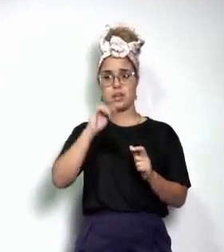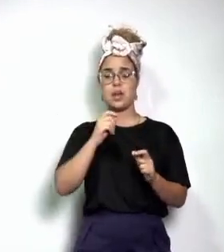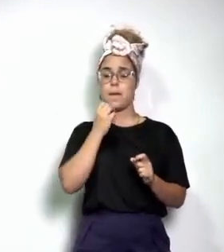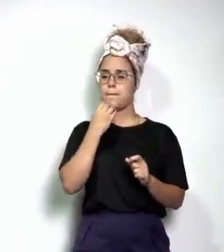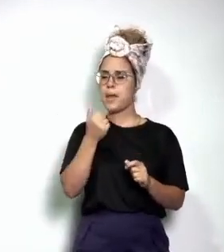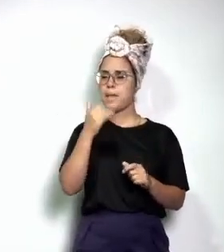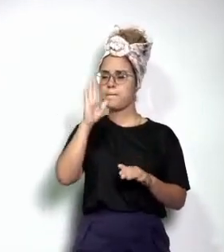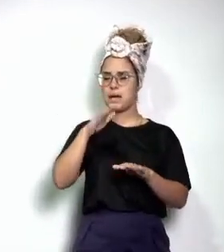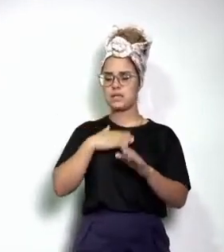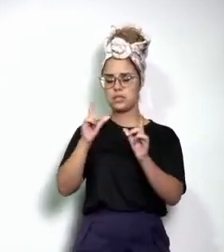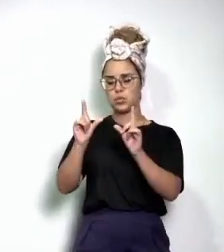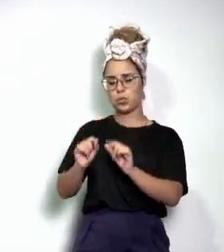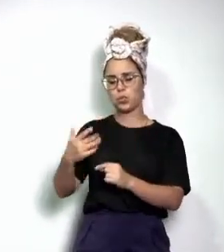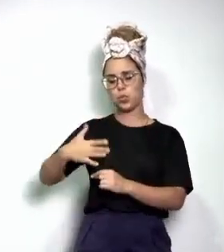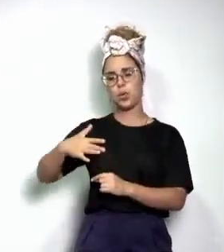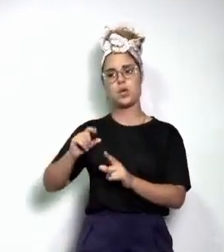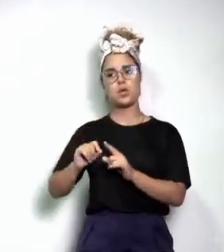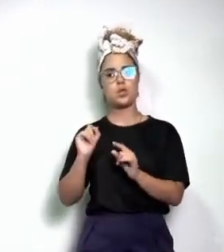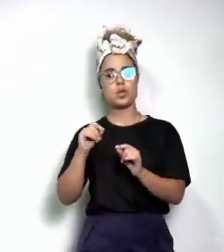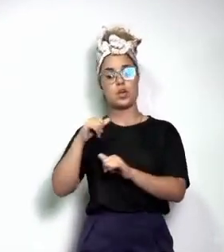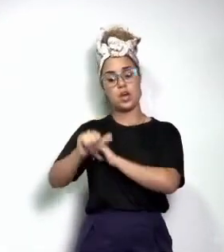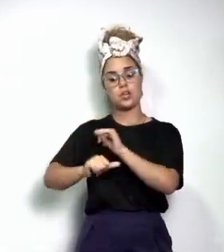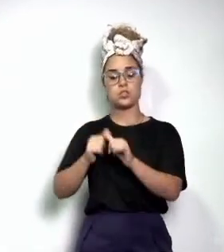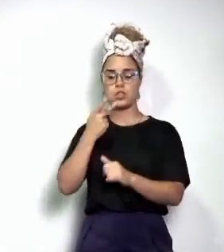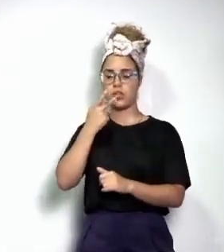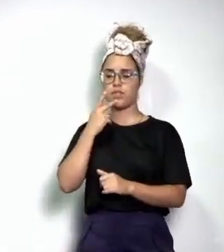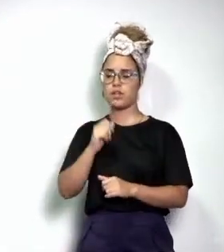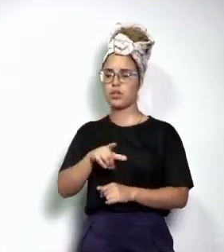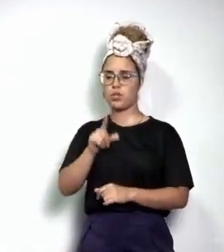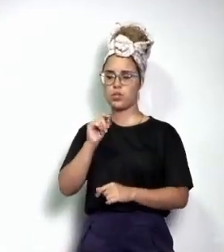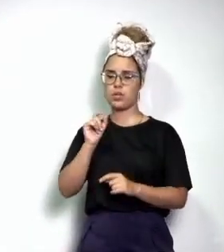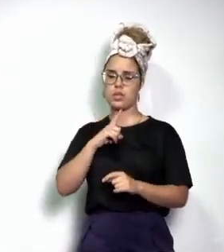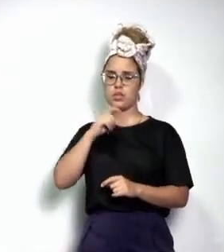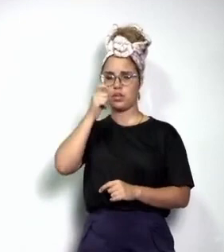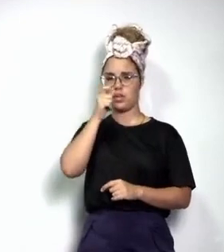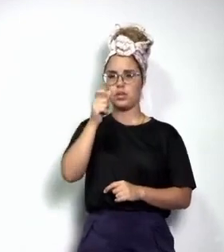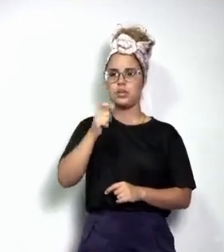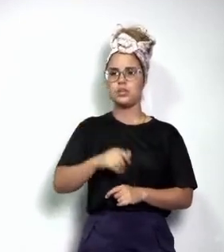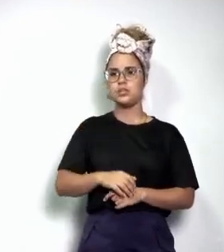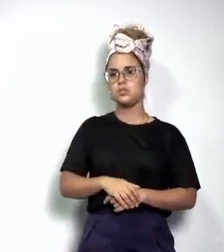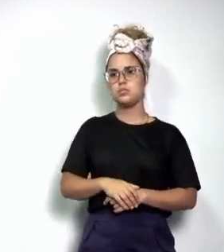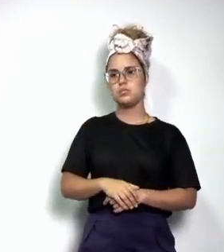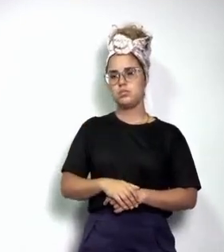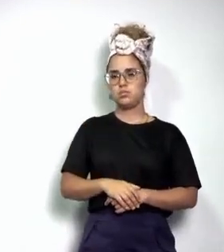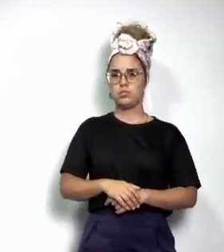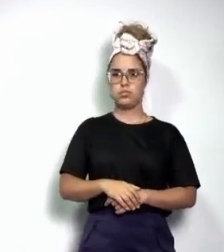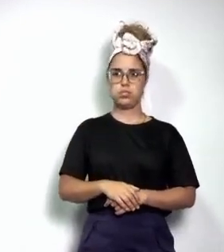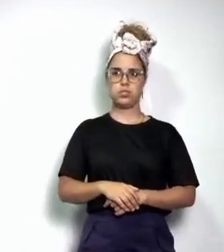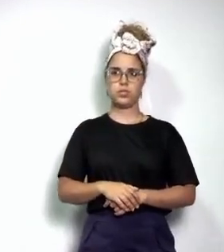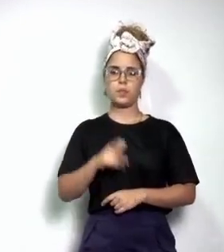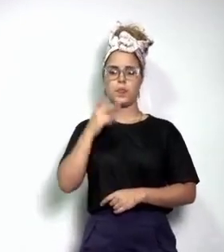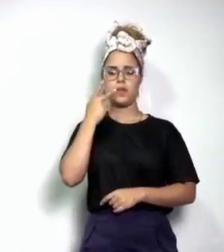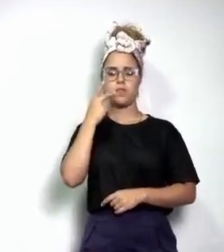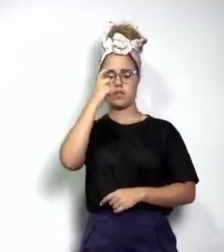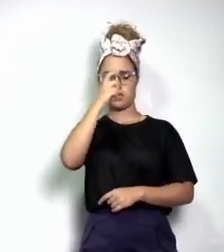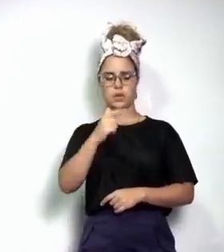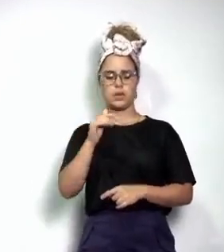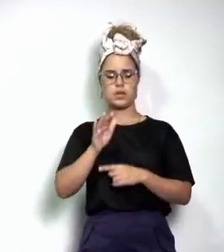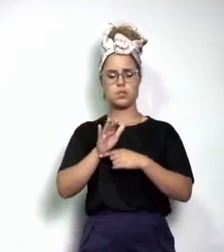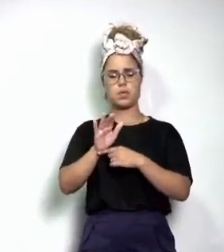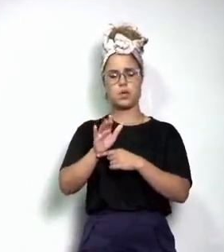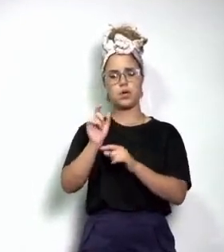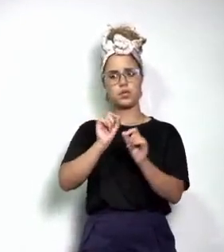comentei. Então, é uma opção para quem tiver interesse. E eu falei também desse perfil que mostra